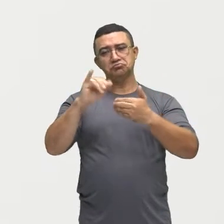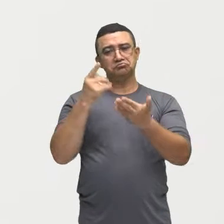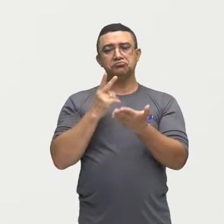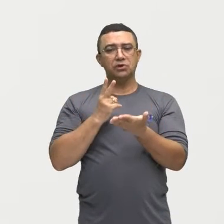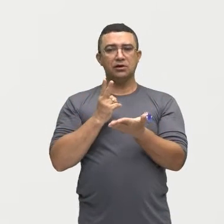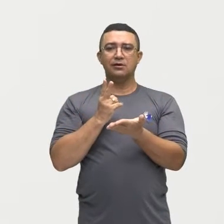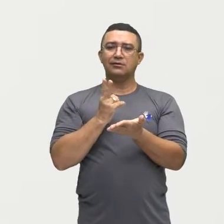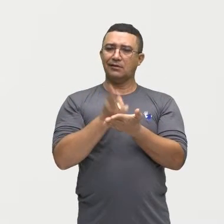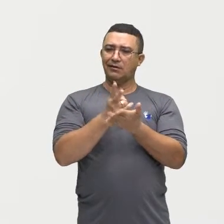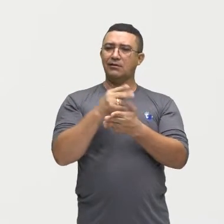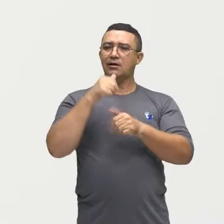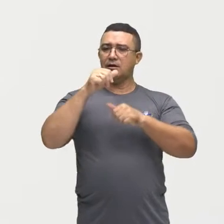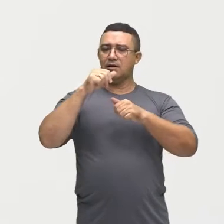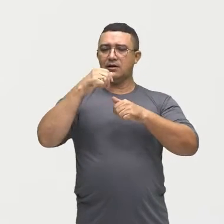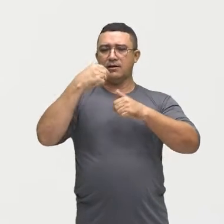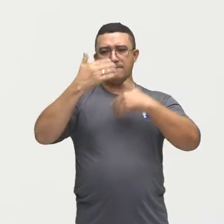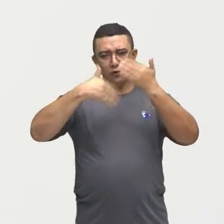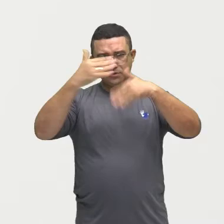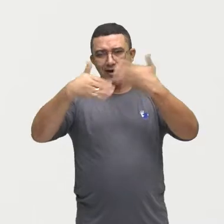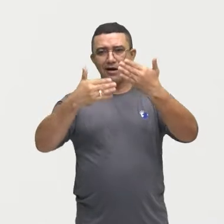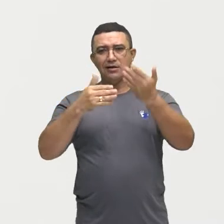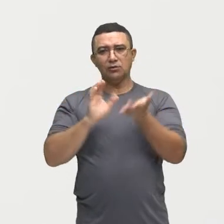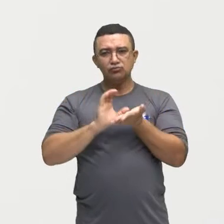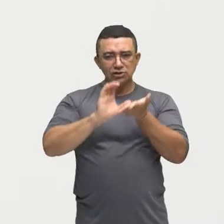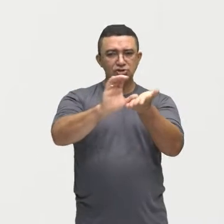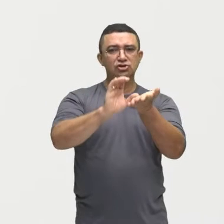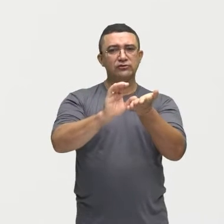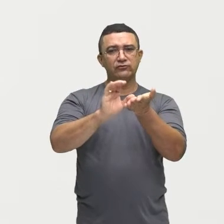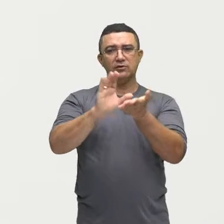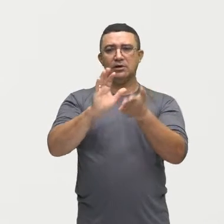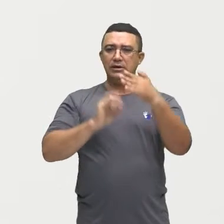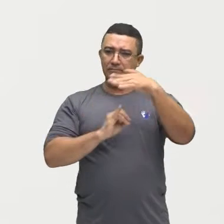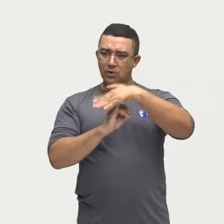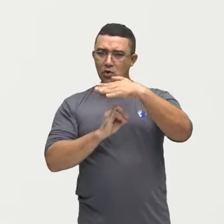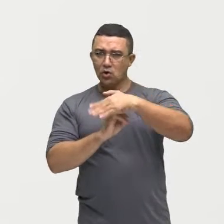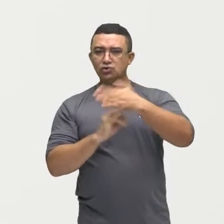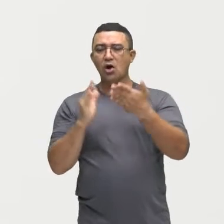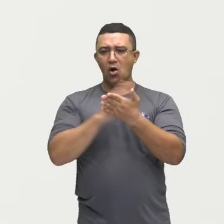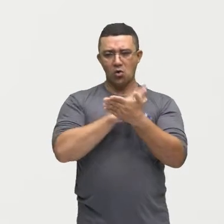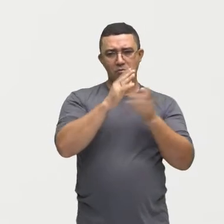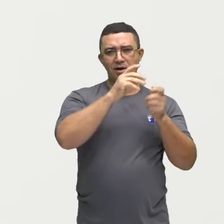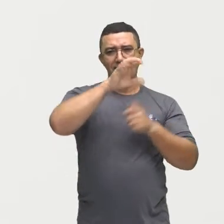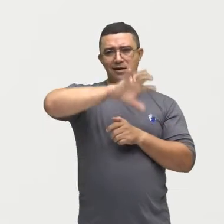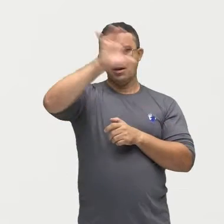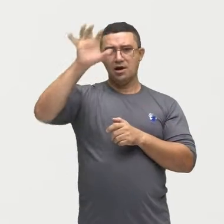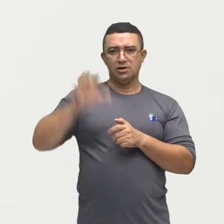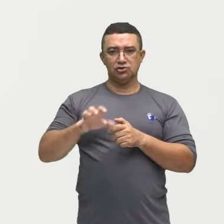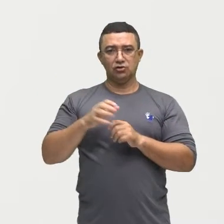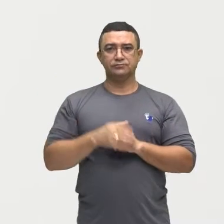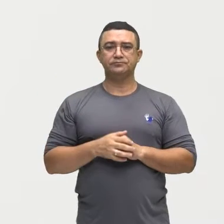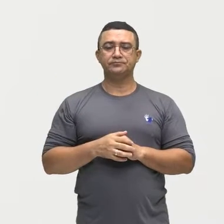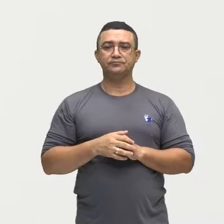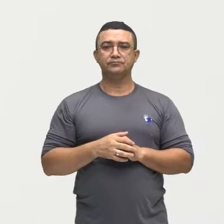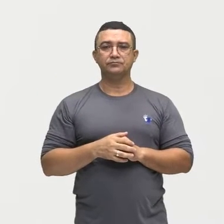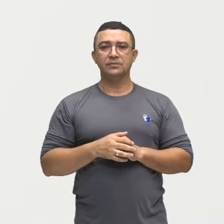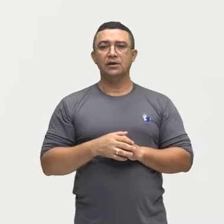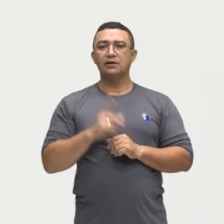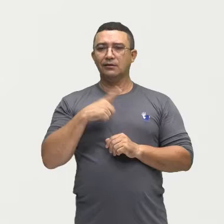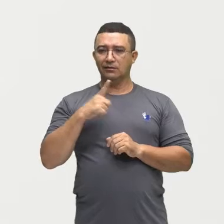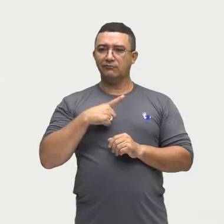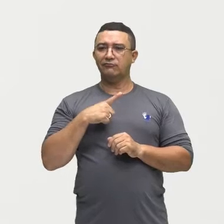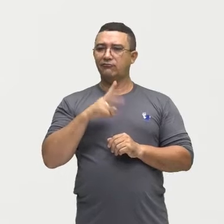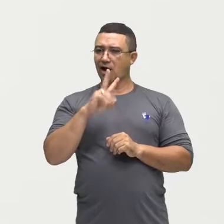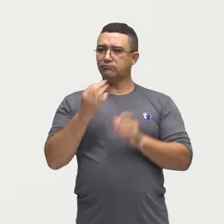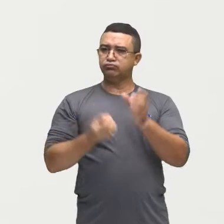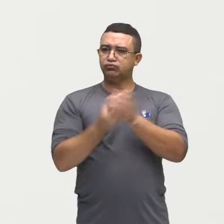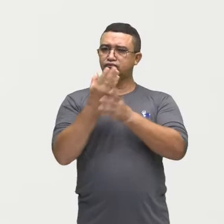os incentivos fiscais, que vão acontecendo em algumas regiões, que vão recebendo aí indústrias,